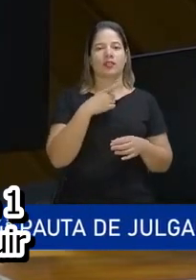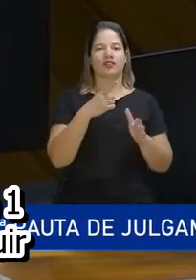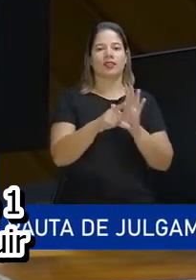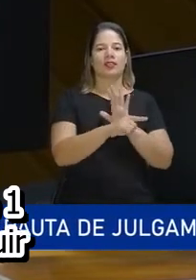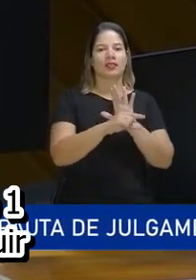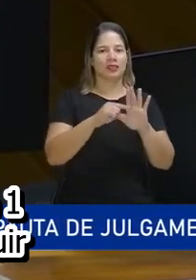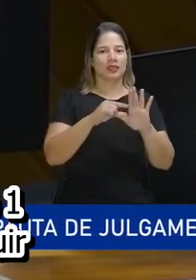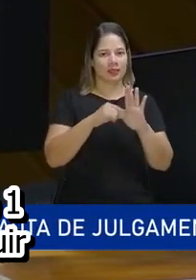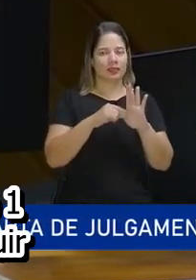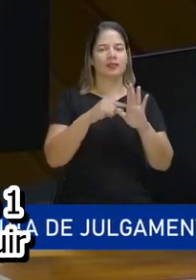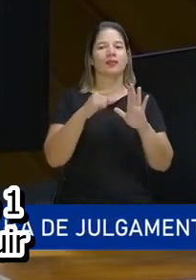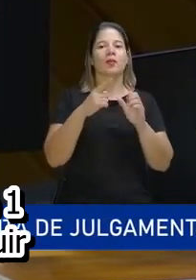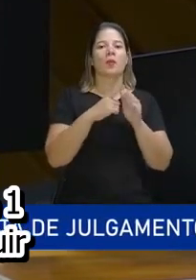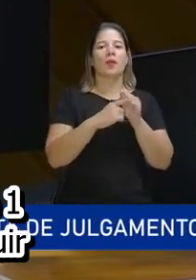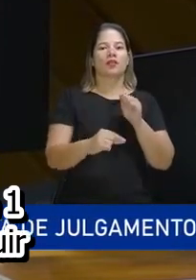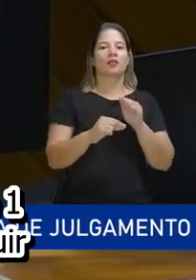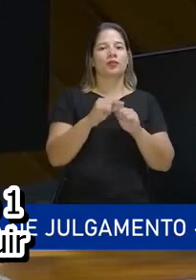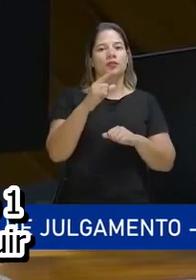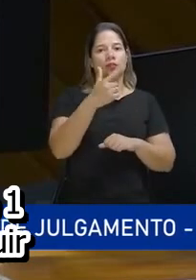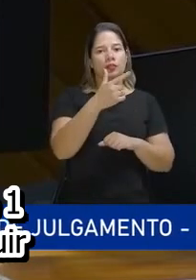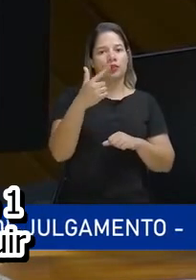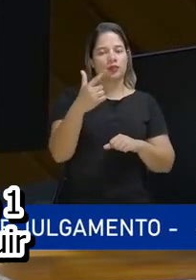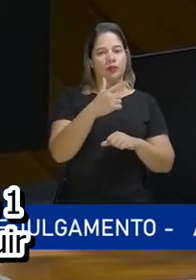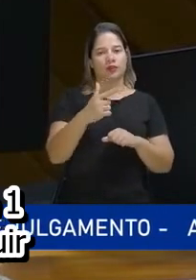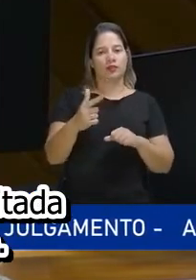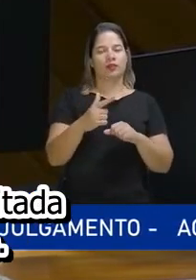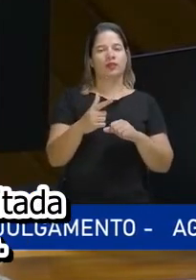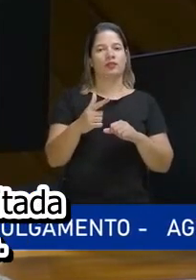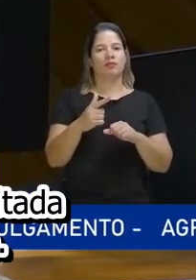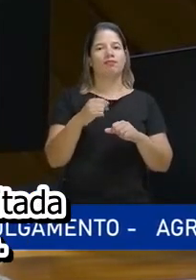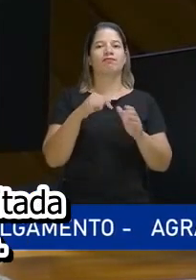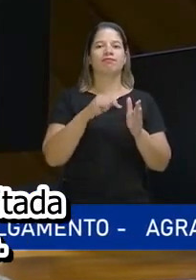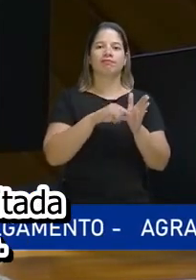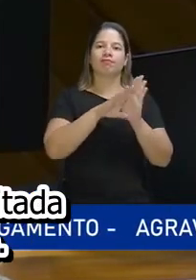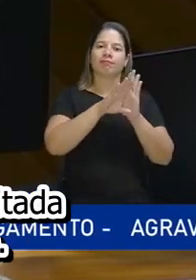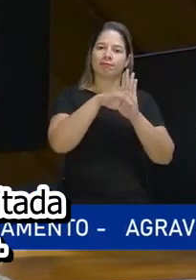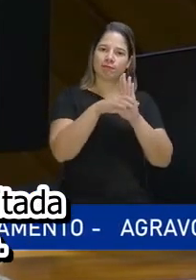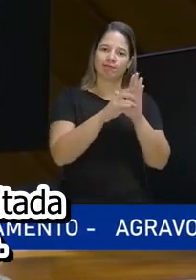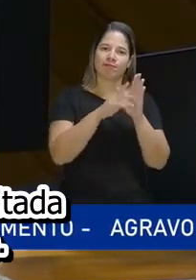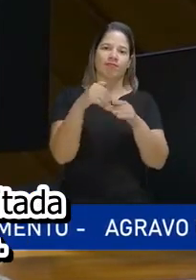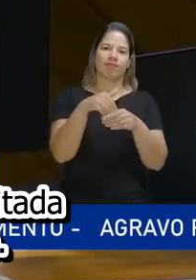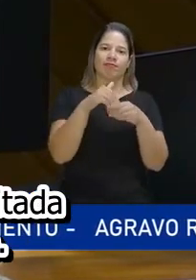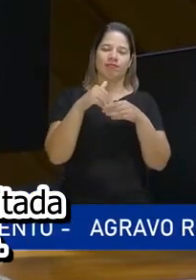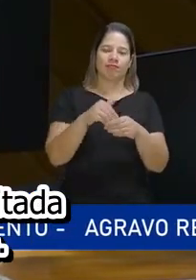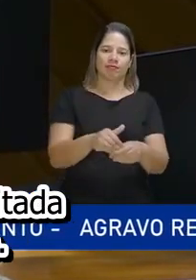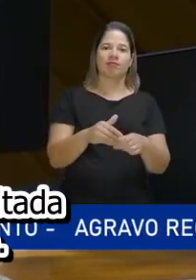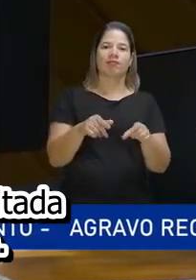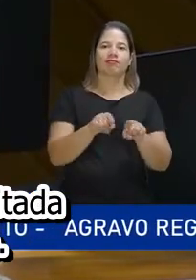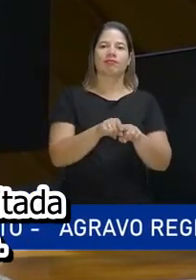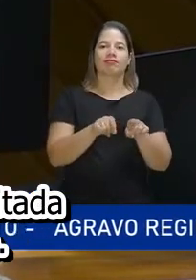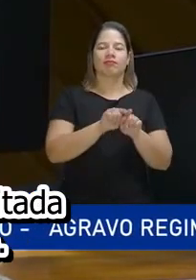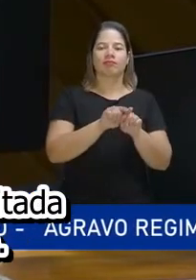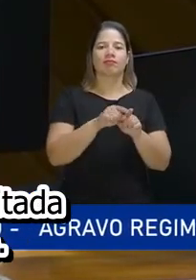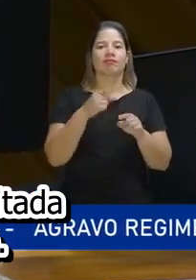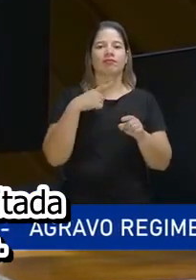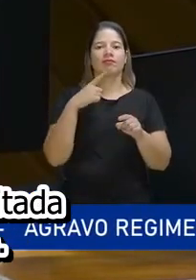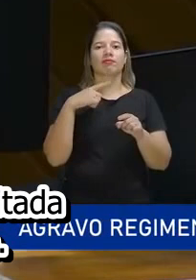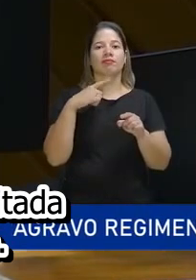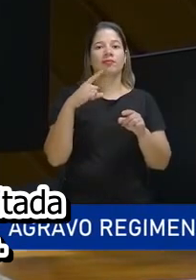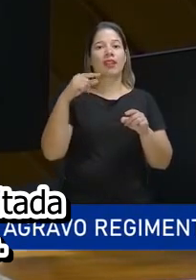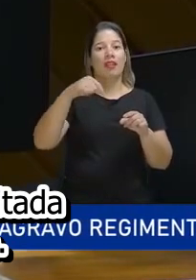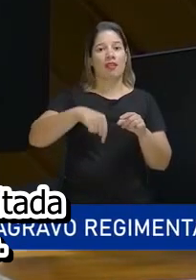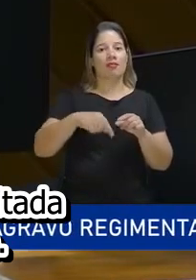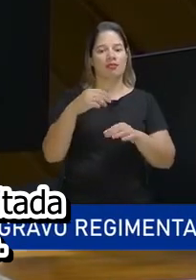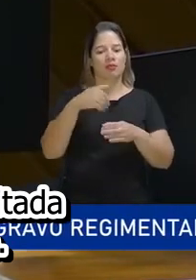22, inciso 1 do Código Eleitoral, e tem por escopo desconstituir decisão judicial do Tribunal Superior Eleitoral transitada